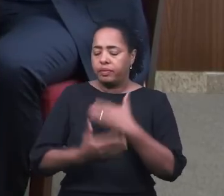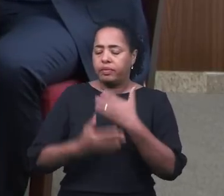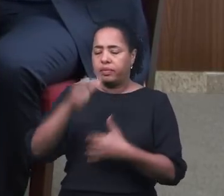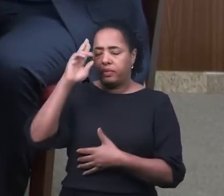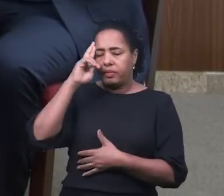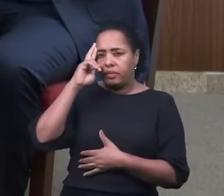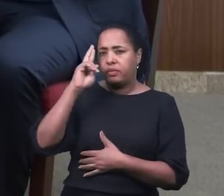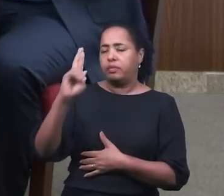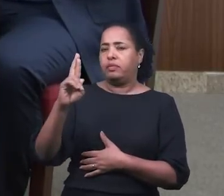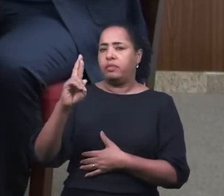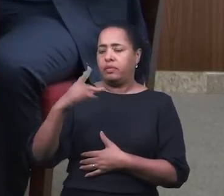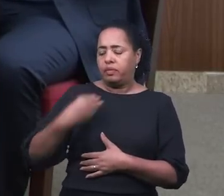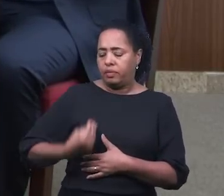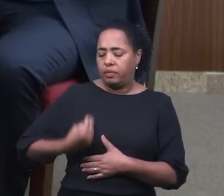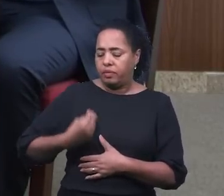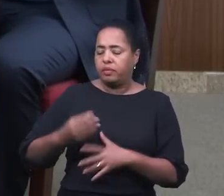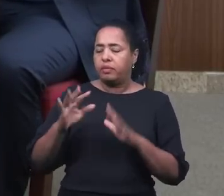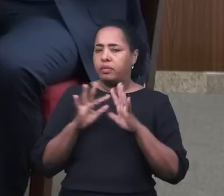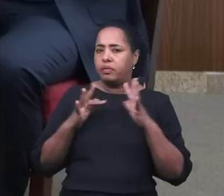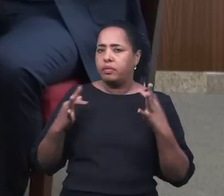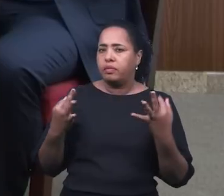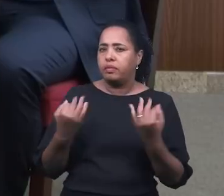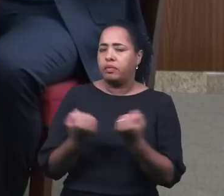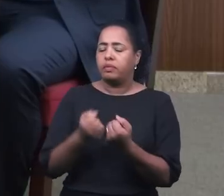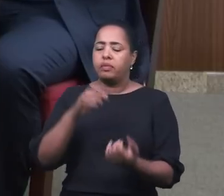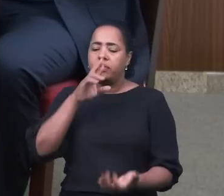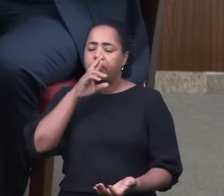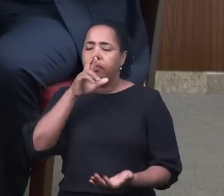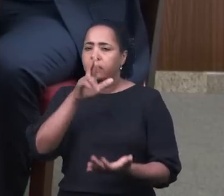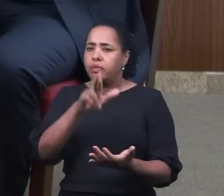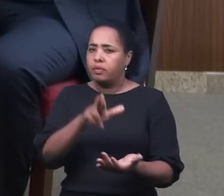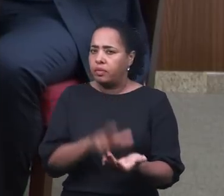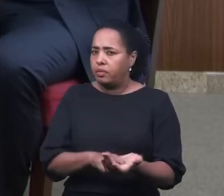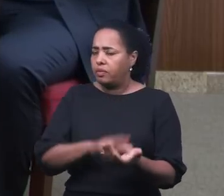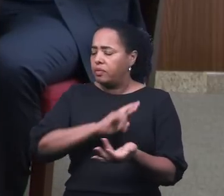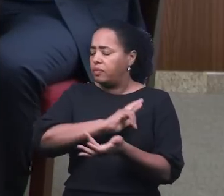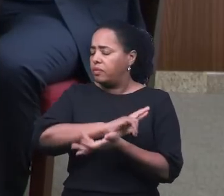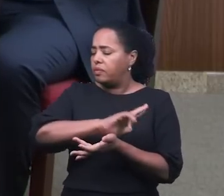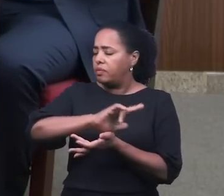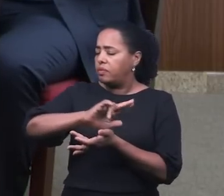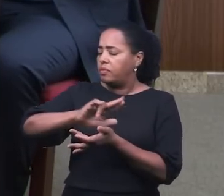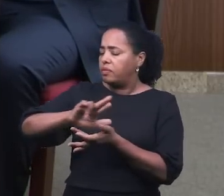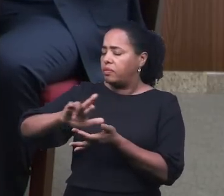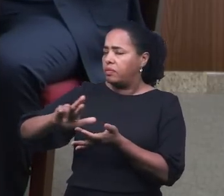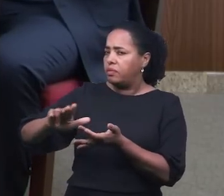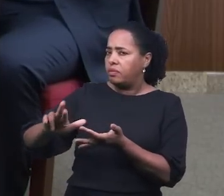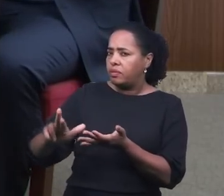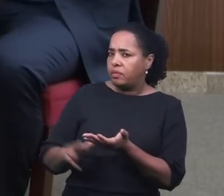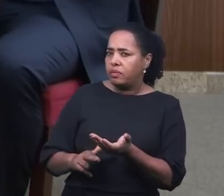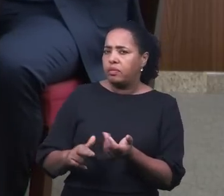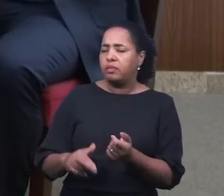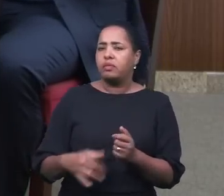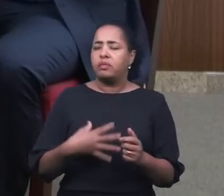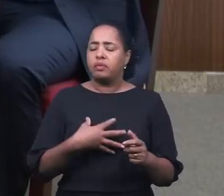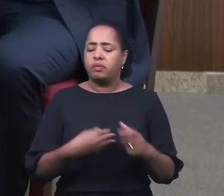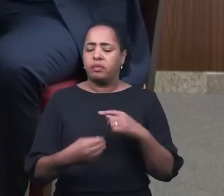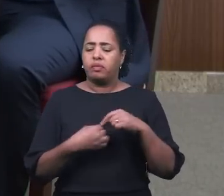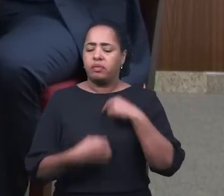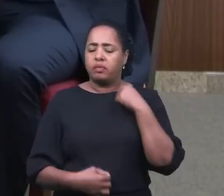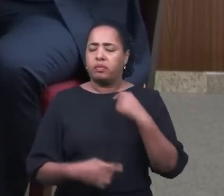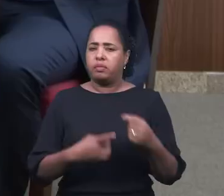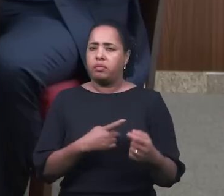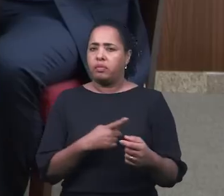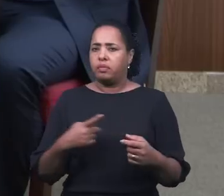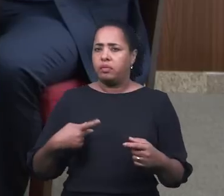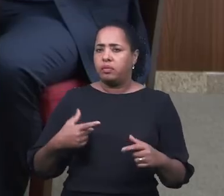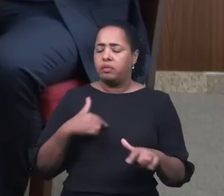do Senhor na sua vida, na sua família, os resultados são muitos. Quantos filhos de obreiros, de pastores,